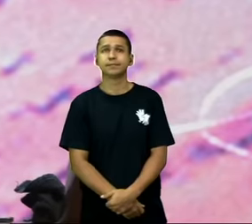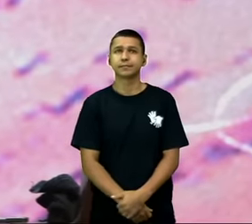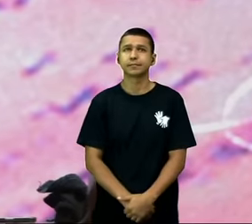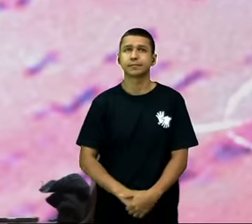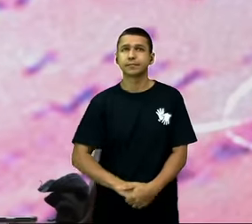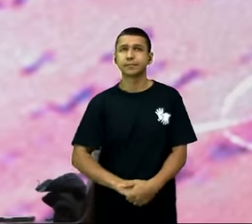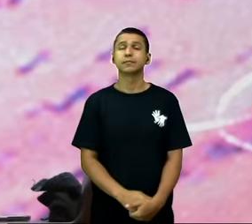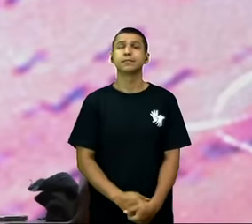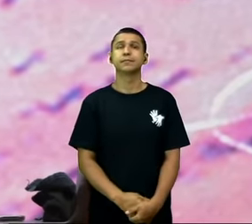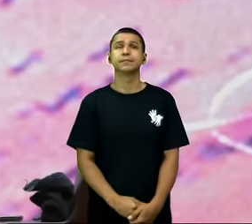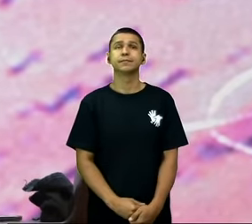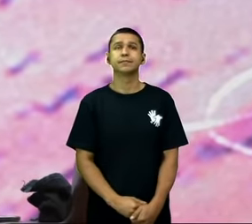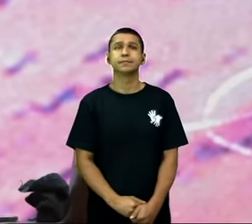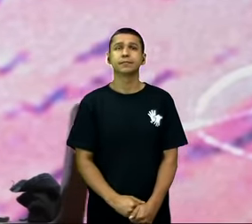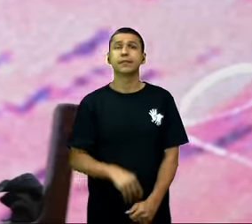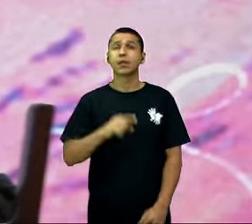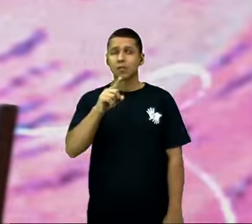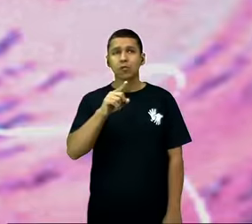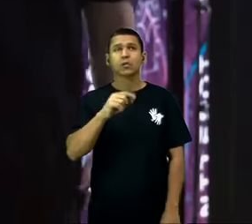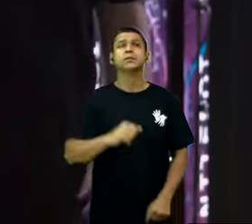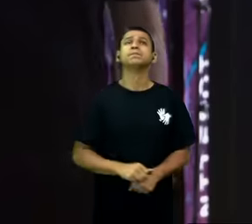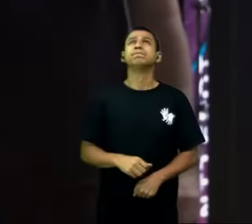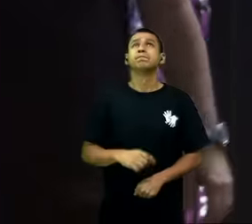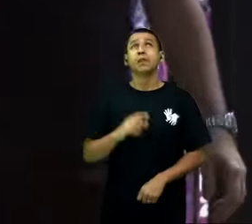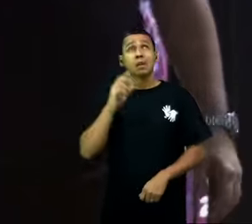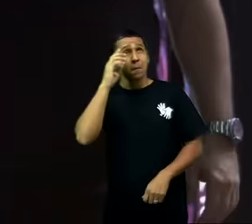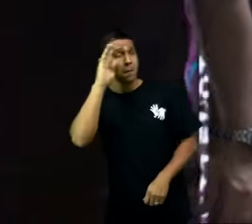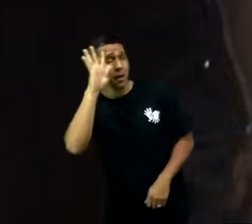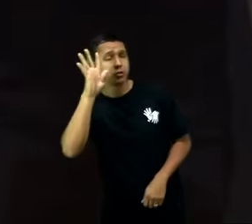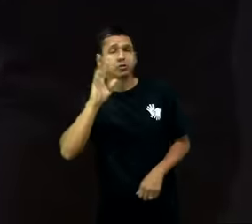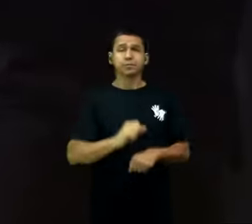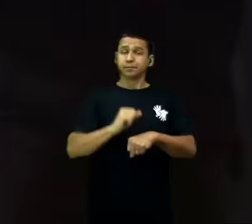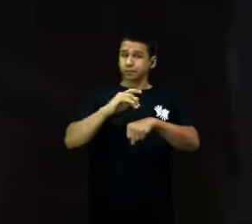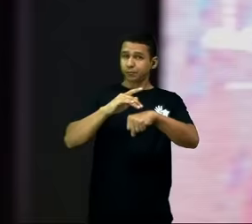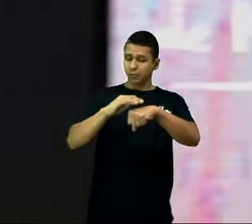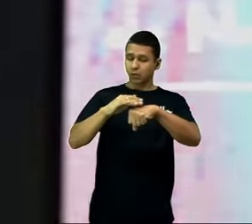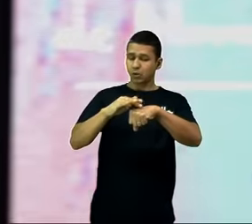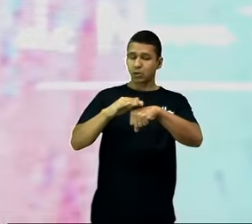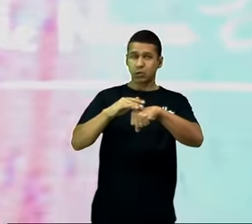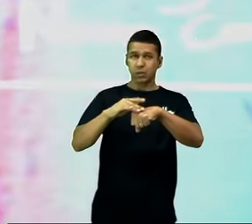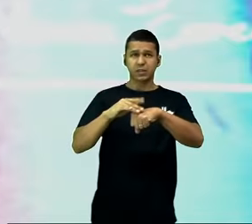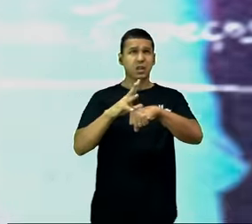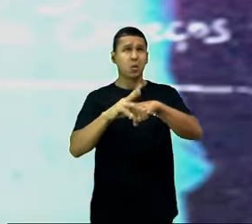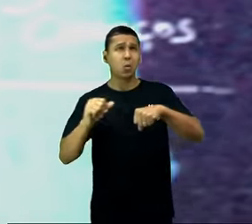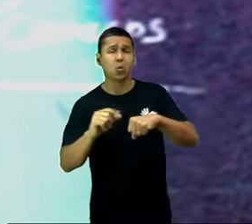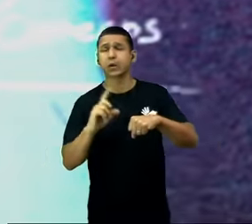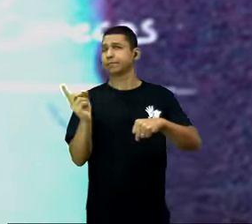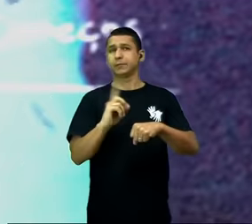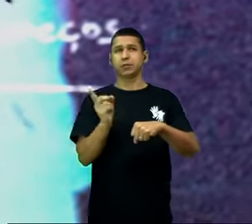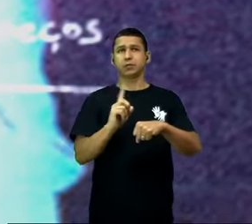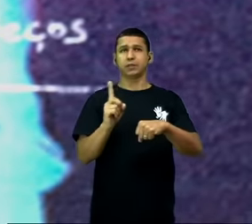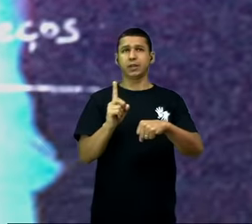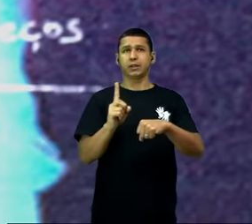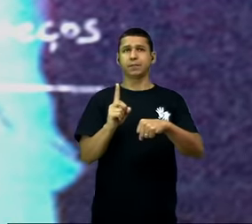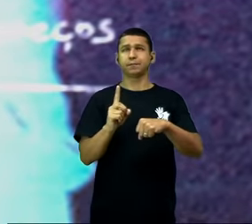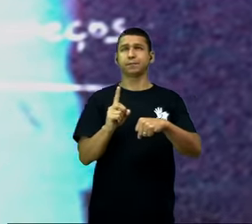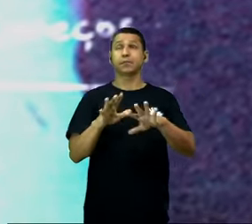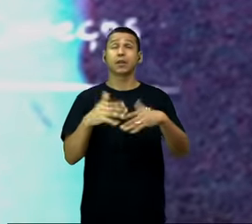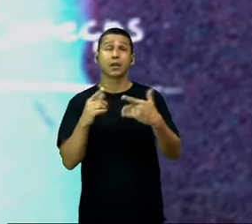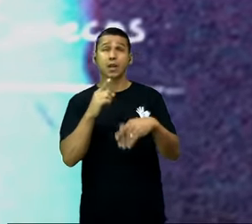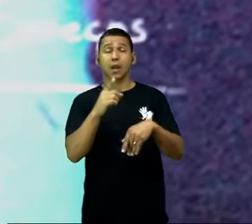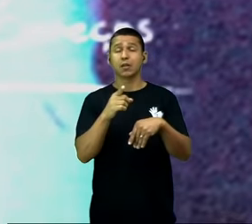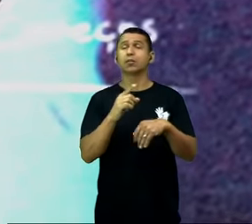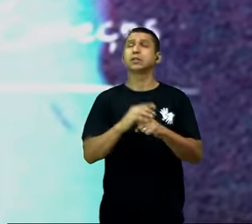Você quer uma coisa? Se você tivesse uma doença incurável, e essa doença incurável veio através de negligência de várias